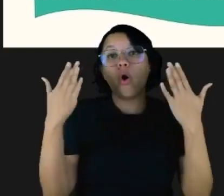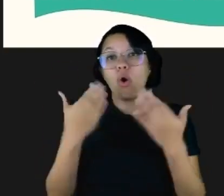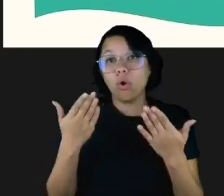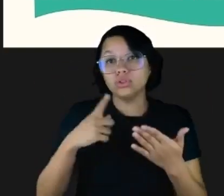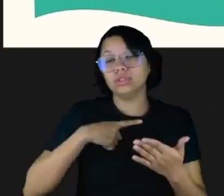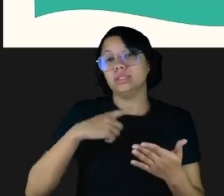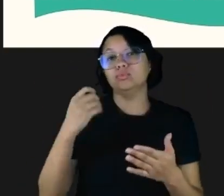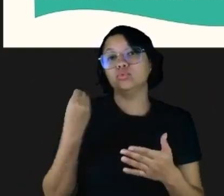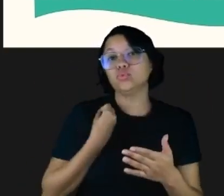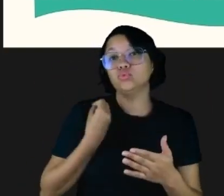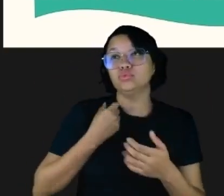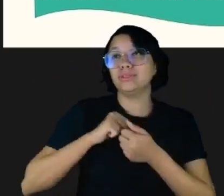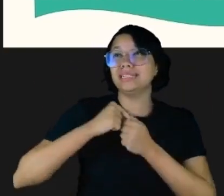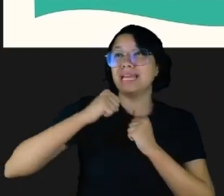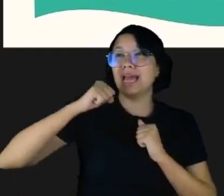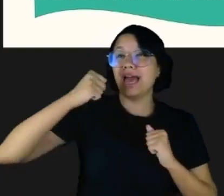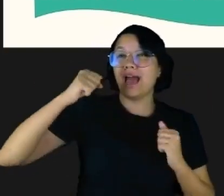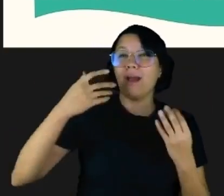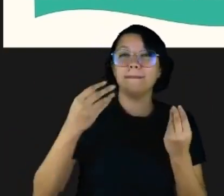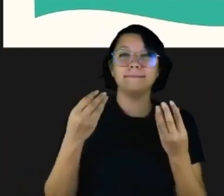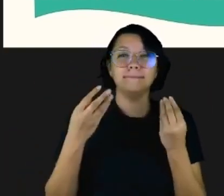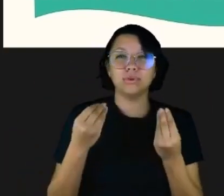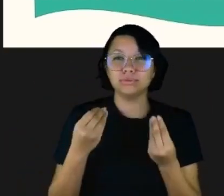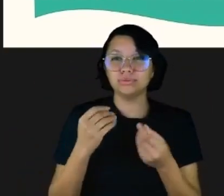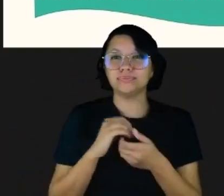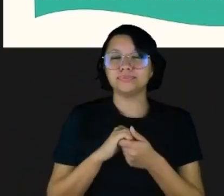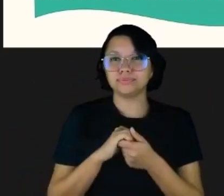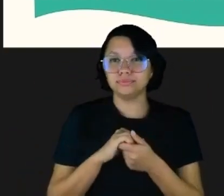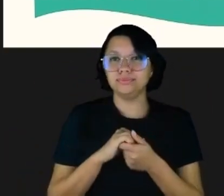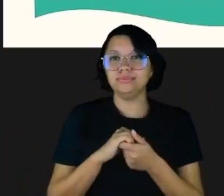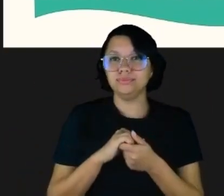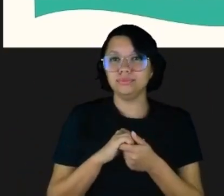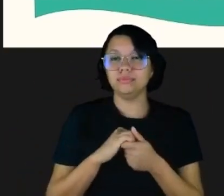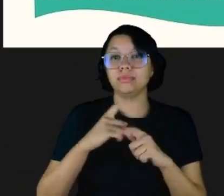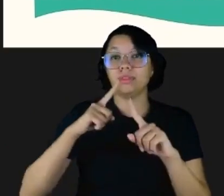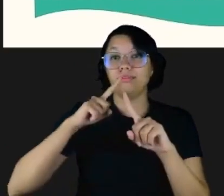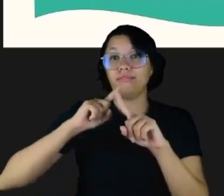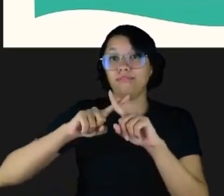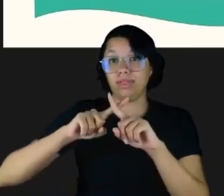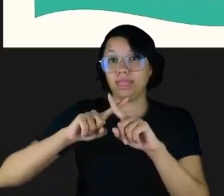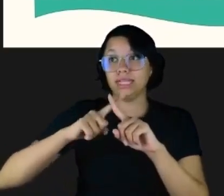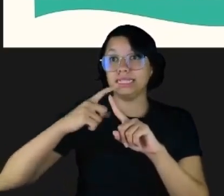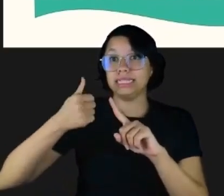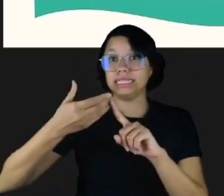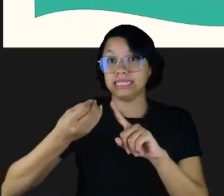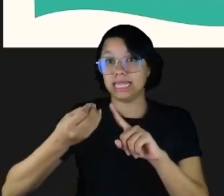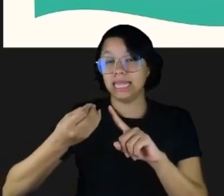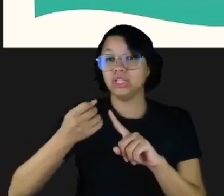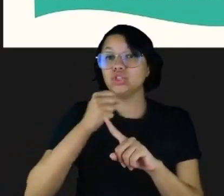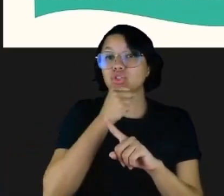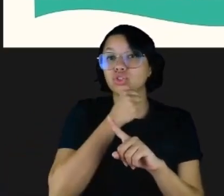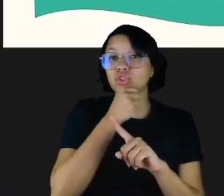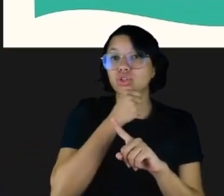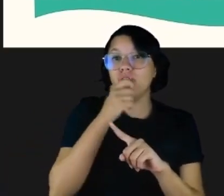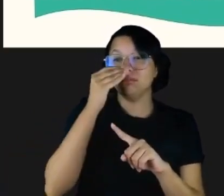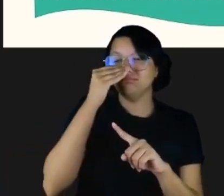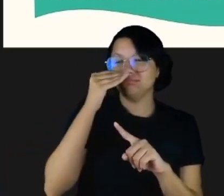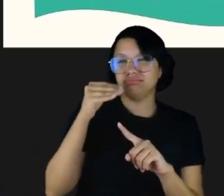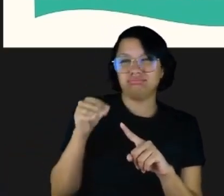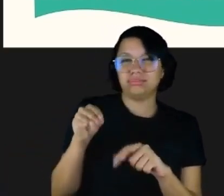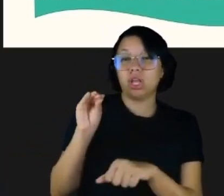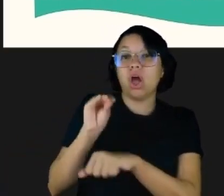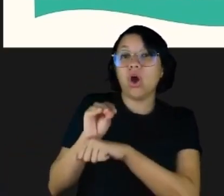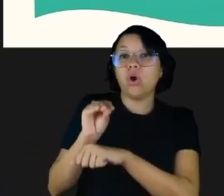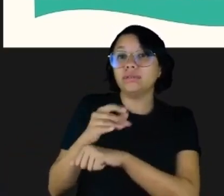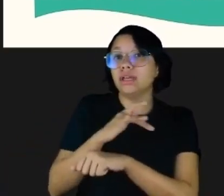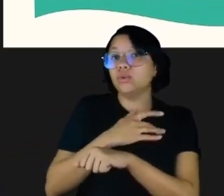um número altíssimo, altíssimo vezes 10, de idosos negligenciados em cuidados